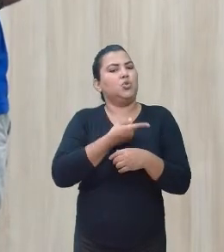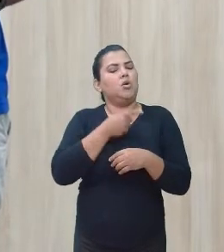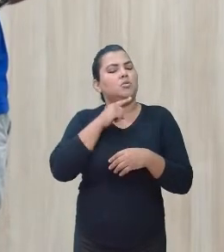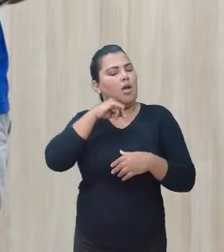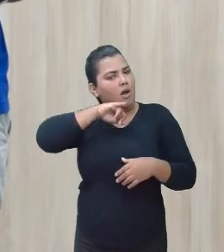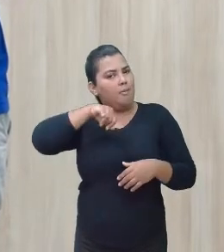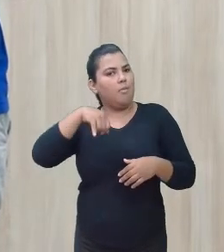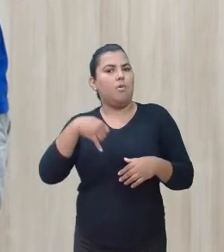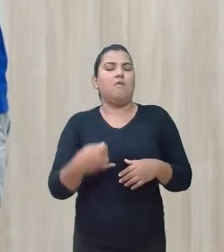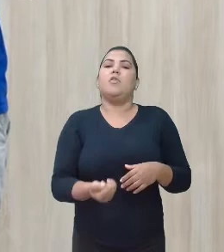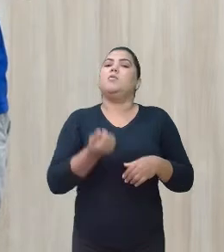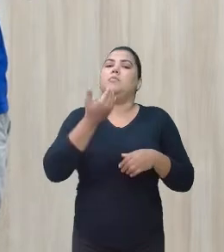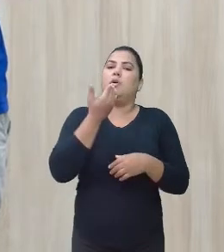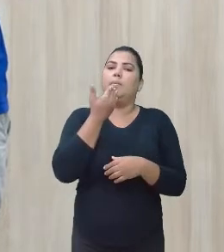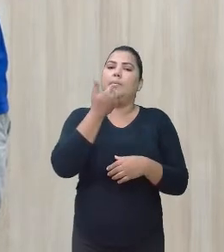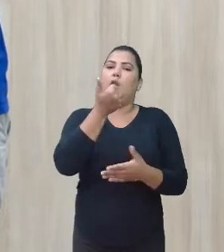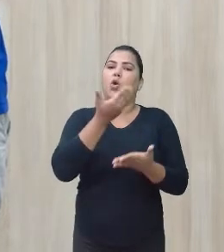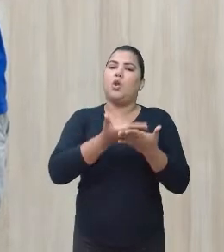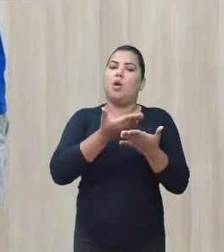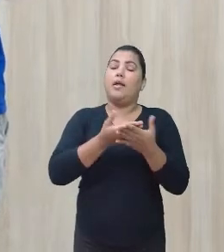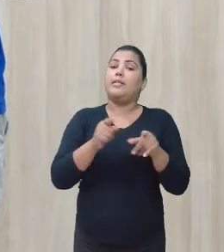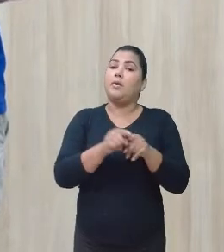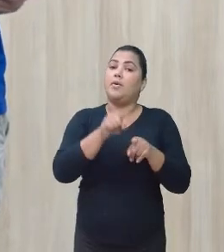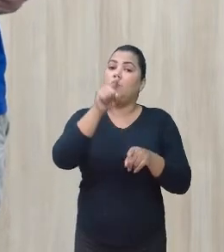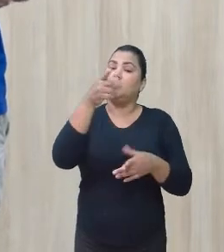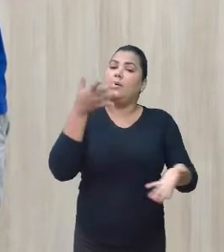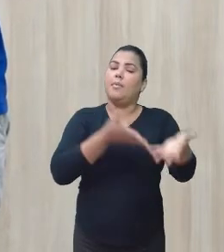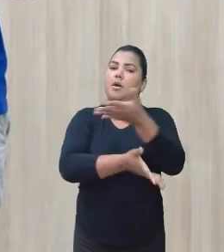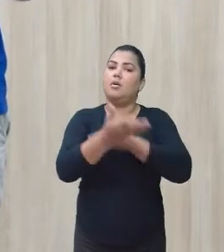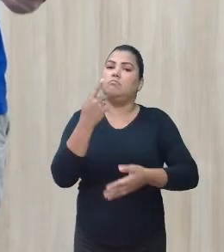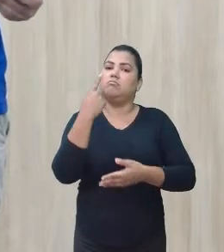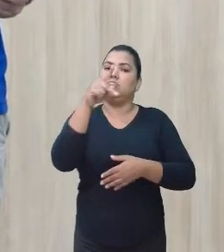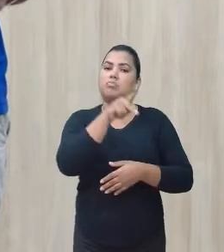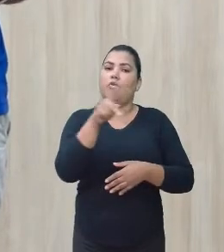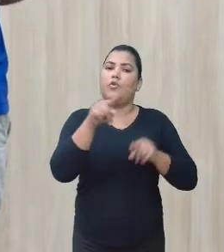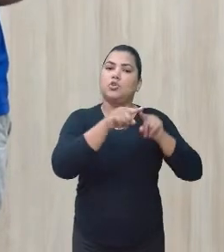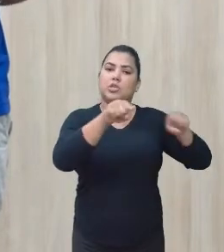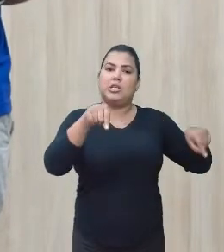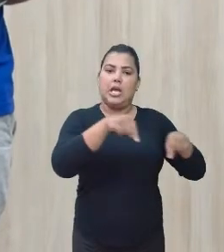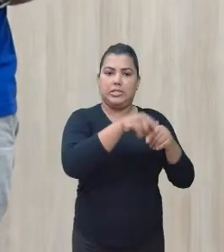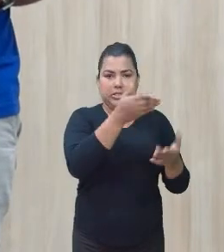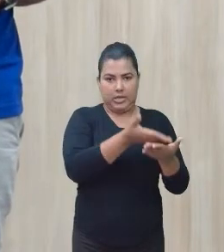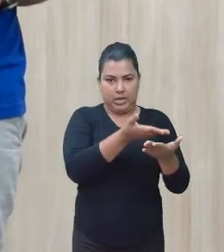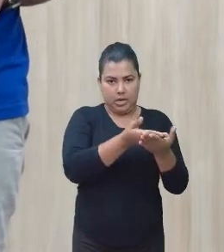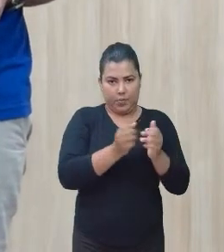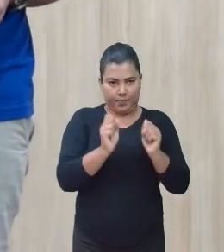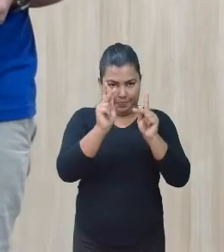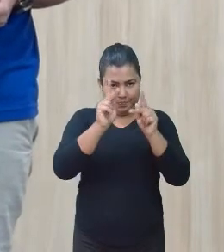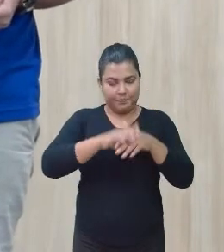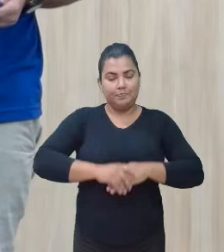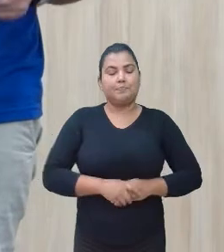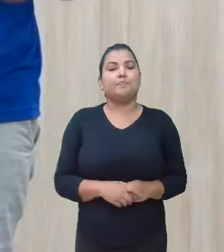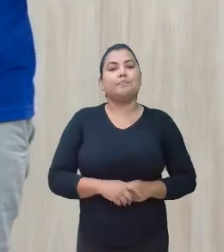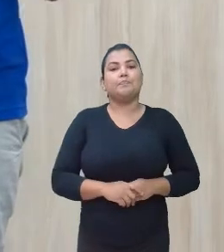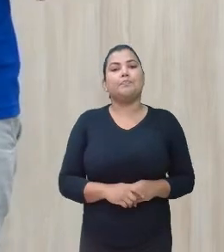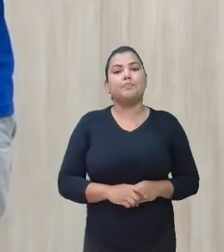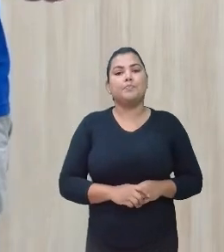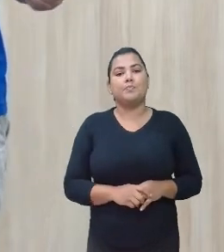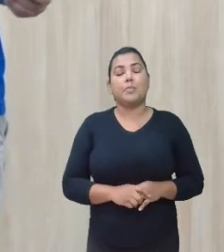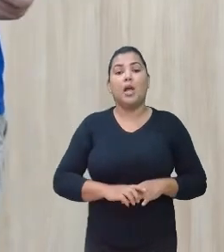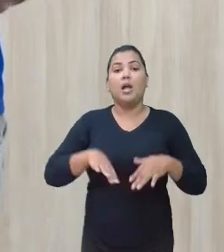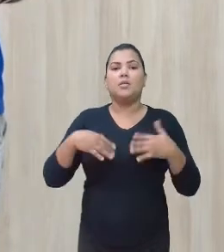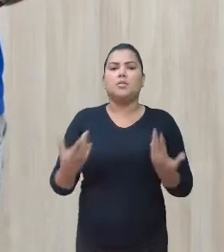também façam essa interação com o professor de vocês a partir do que a gente trabalha aqui nas nossas aulas, tá certo? Então